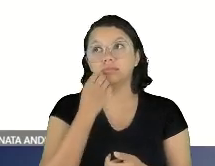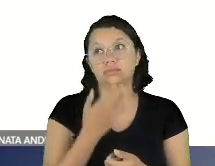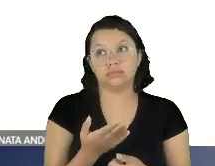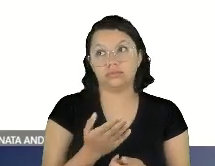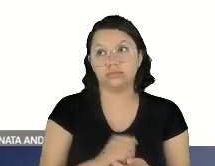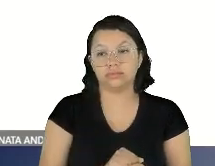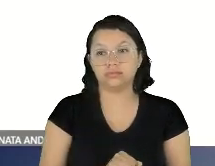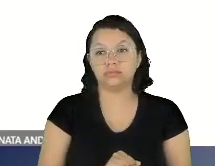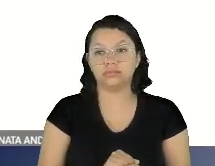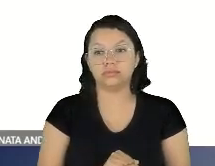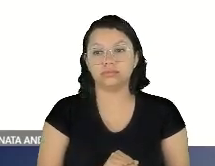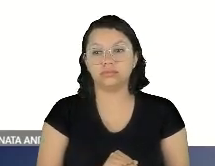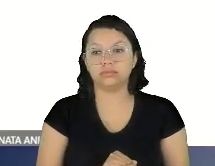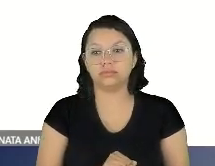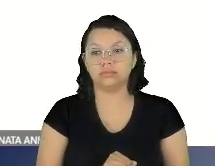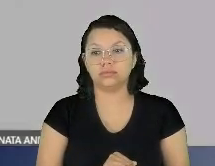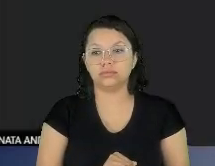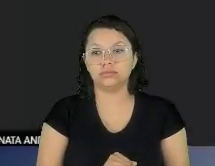Bom,